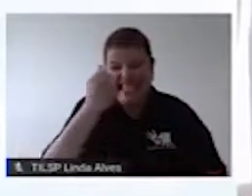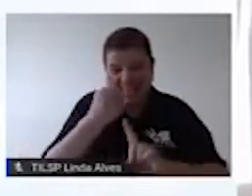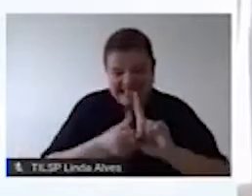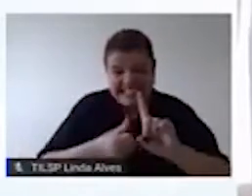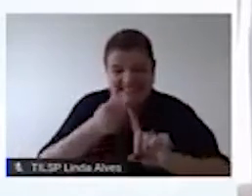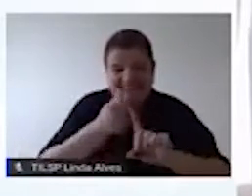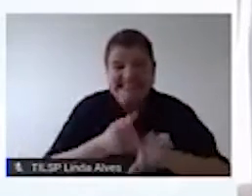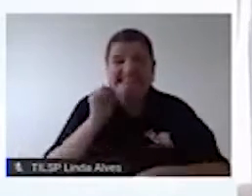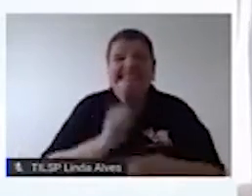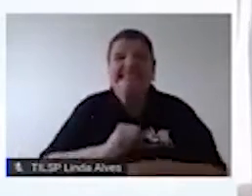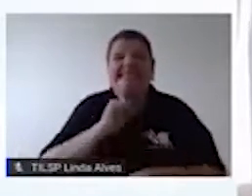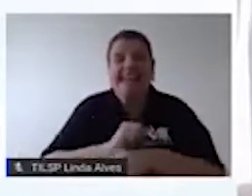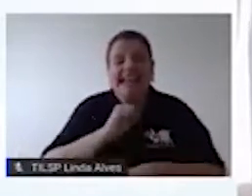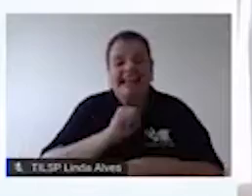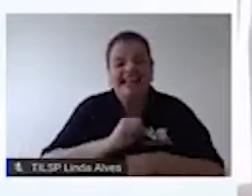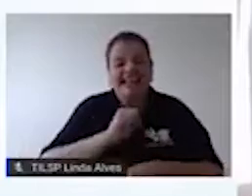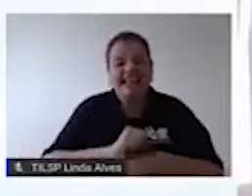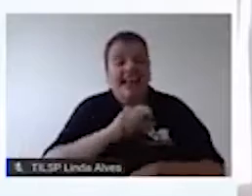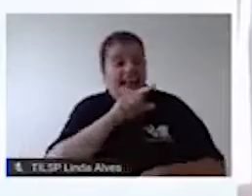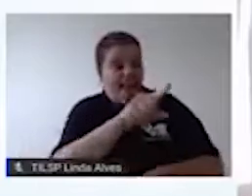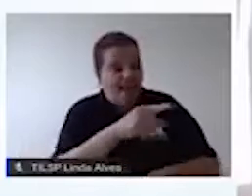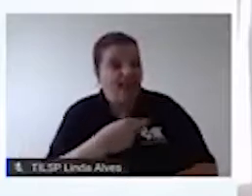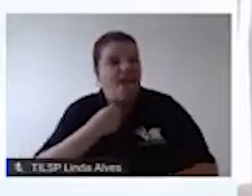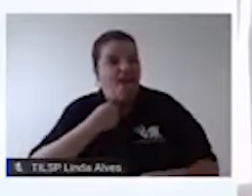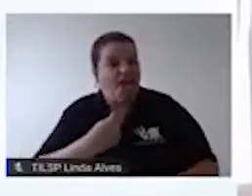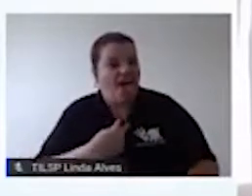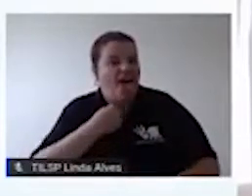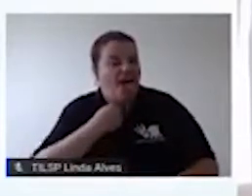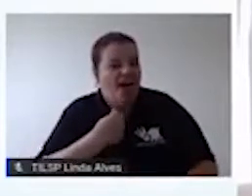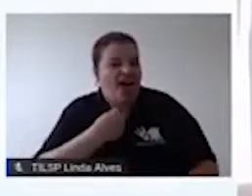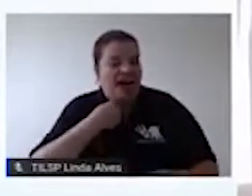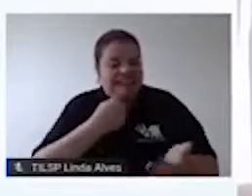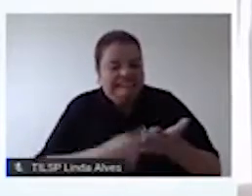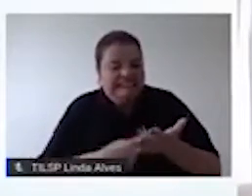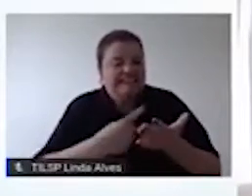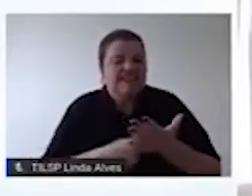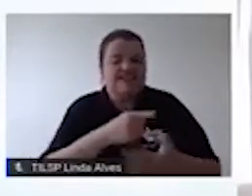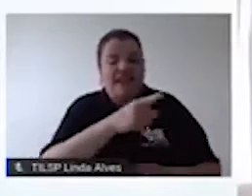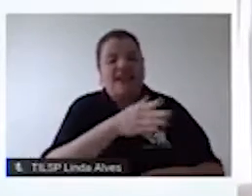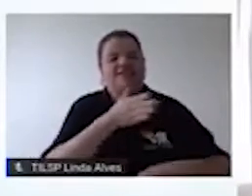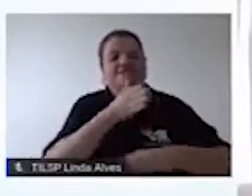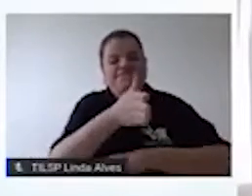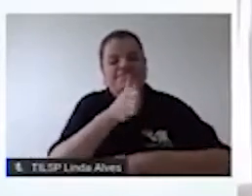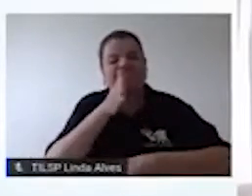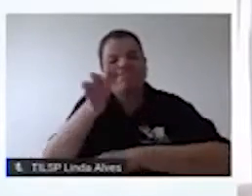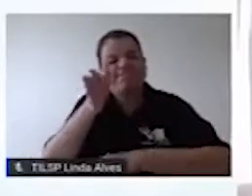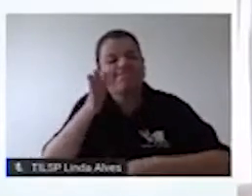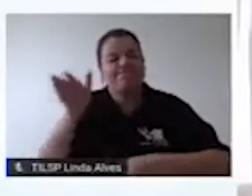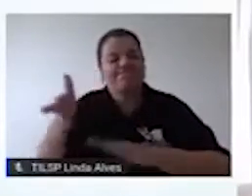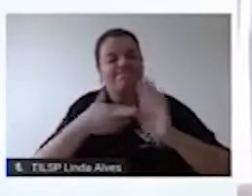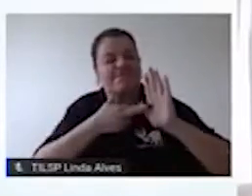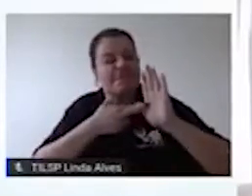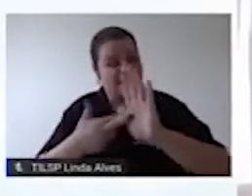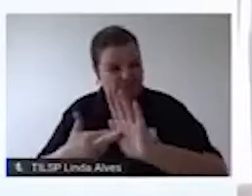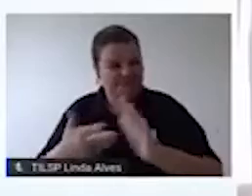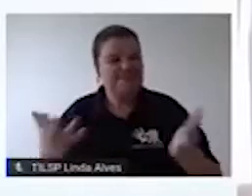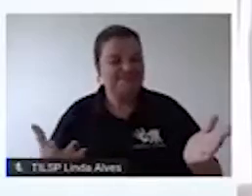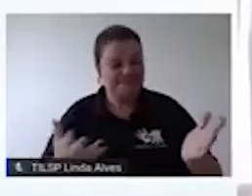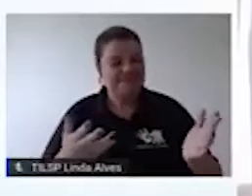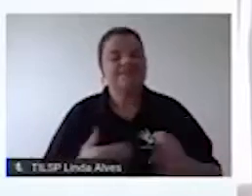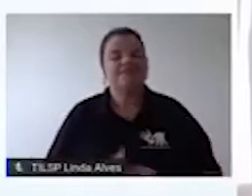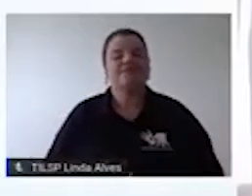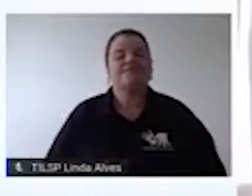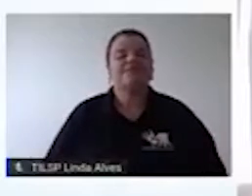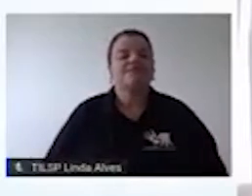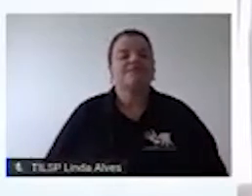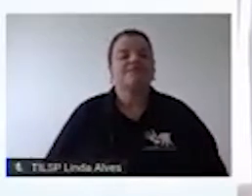a entrevistada ela é ocupada, graças a Deus, está nos representando em vários lugares, é isso que a gente quer, que a gente busca. Mas